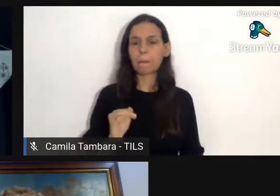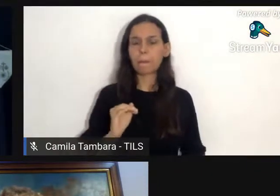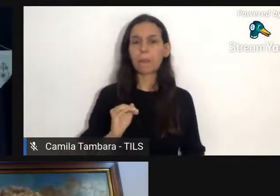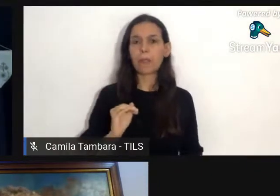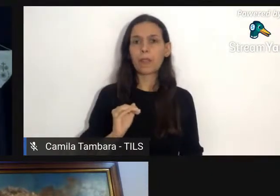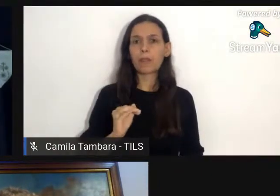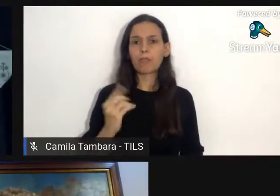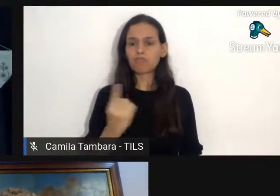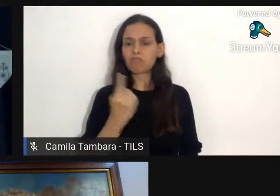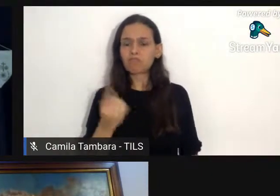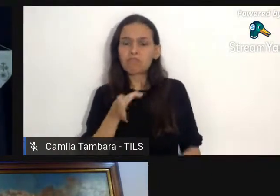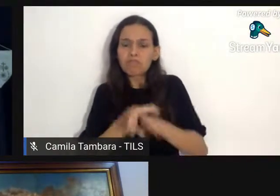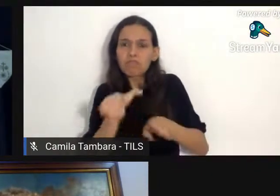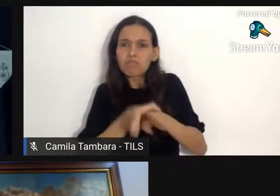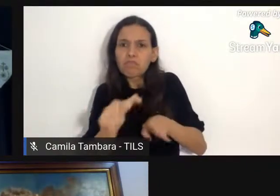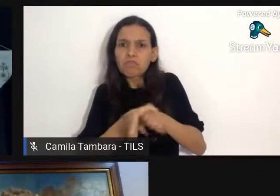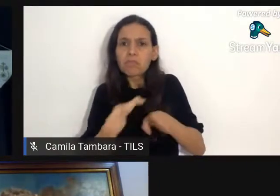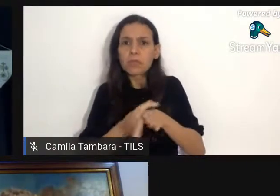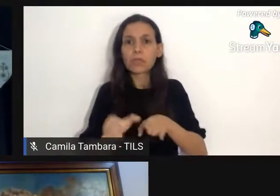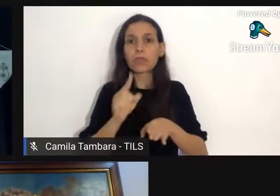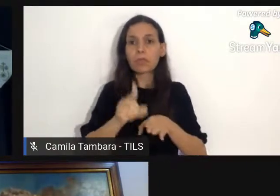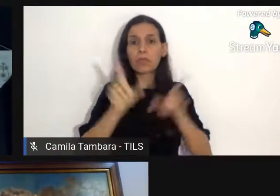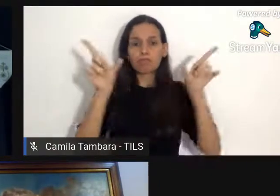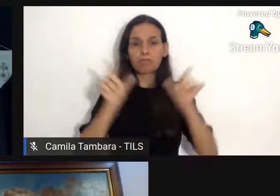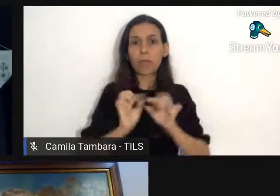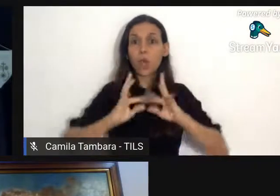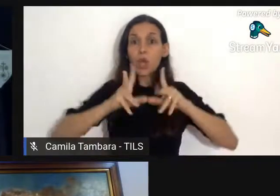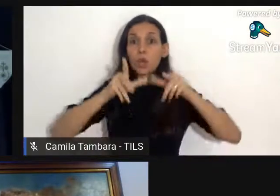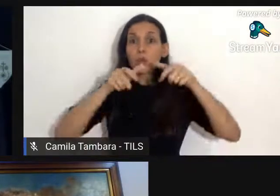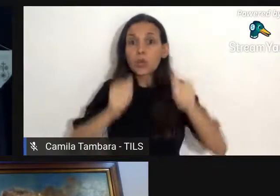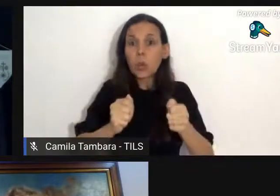Então, você reduz toda a criatividade da